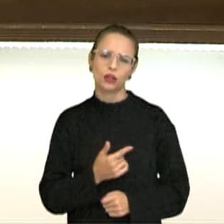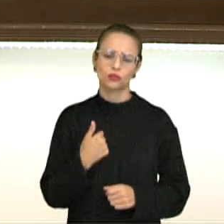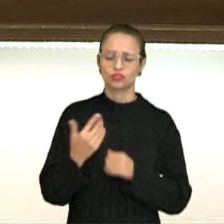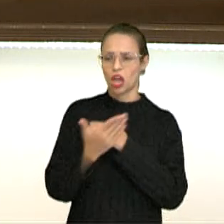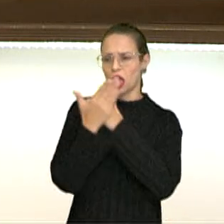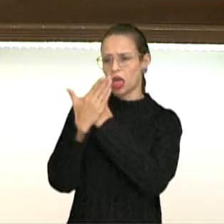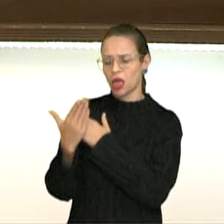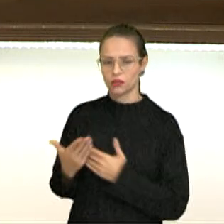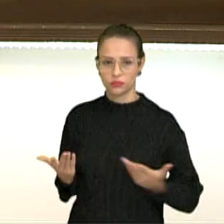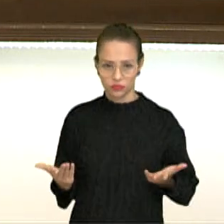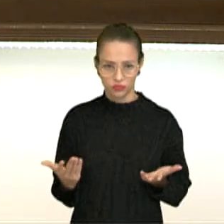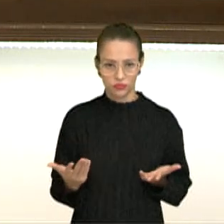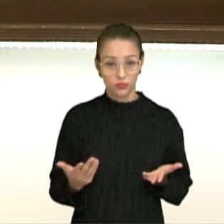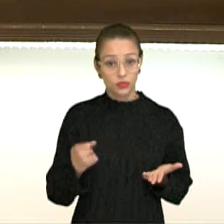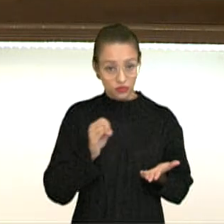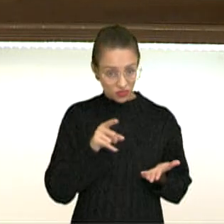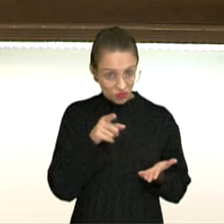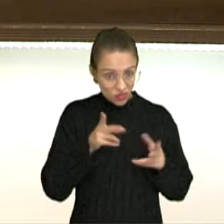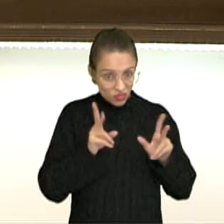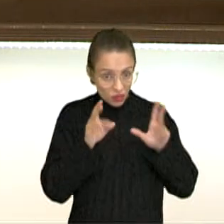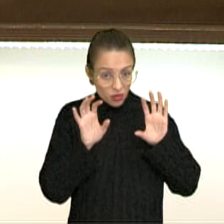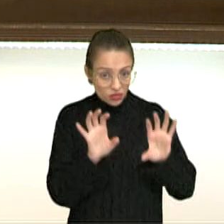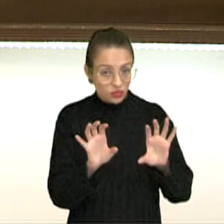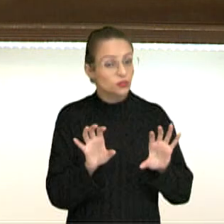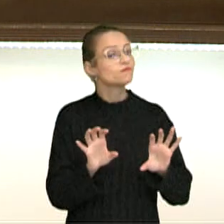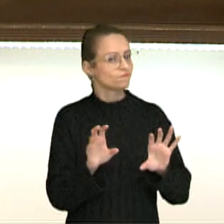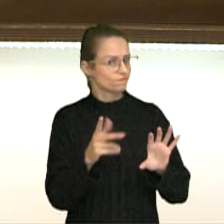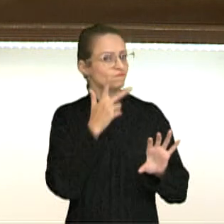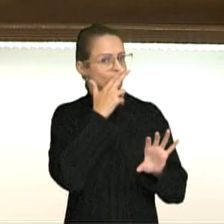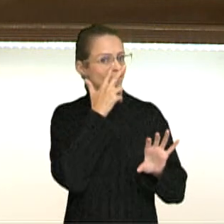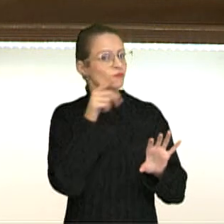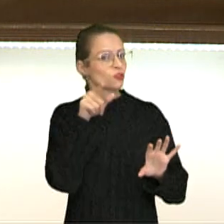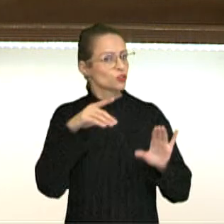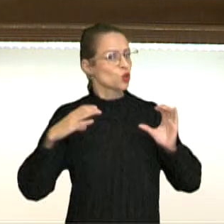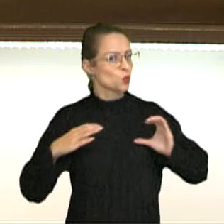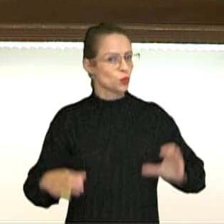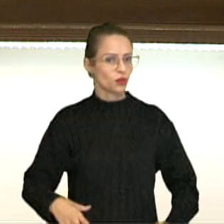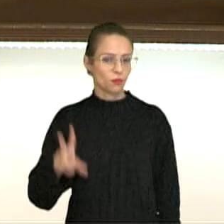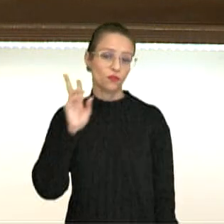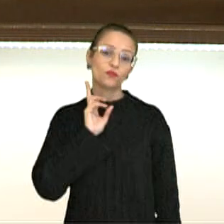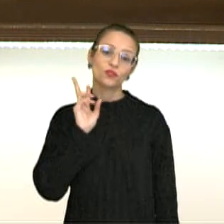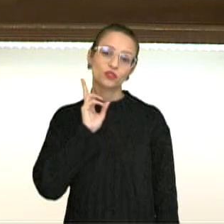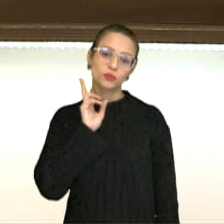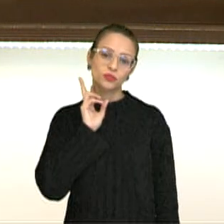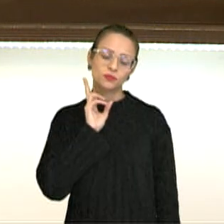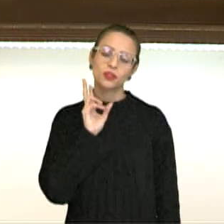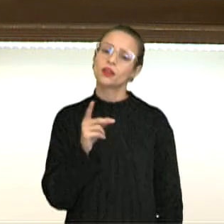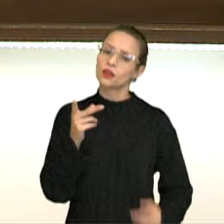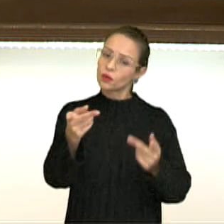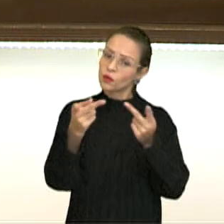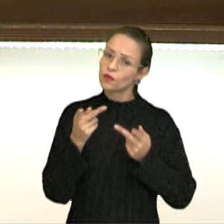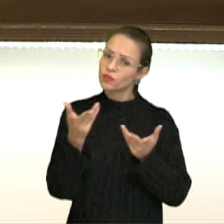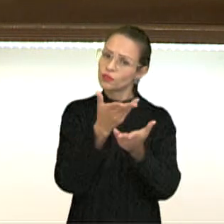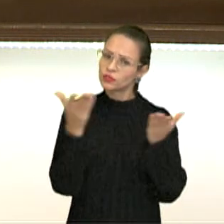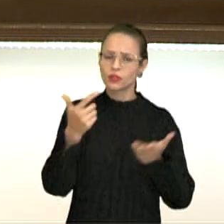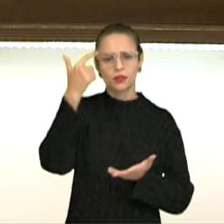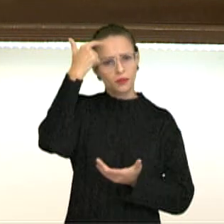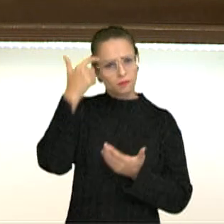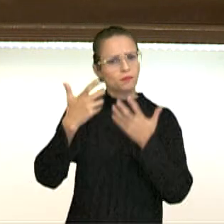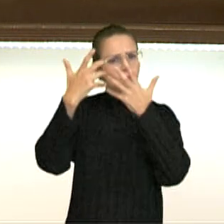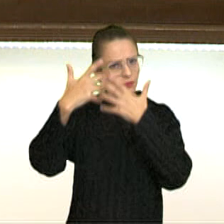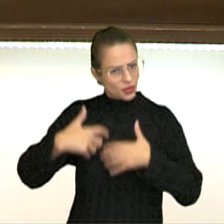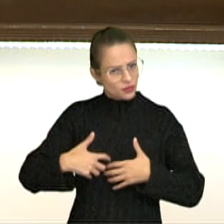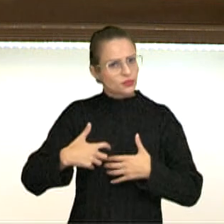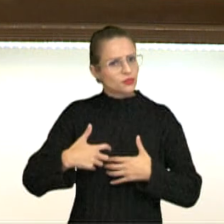ajudar. Então, se você é sempre essa pessoa, é bem provável que você seja um vitimista. E eu te convido a pensar um